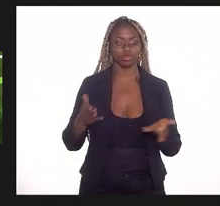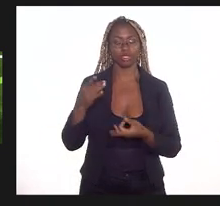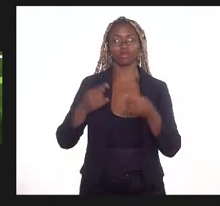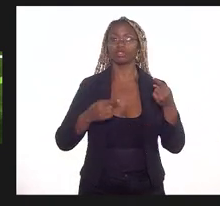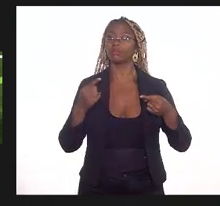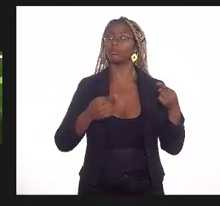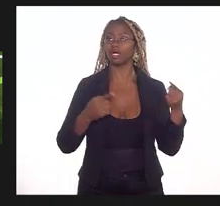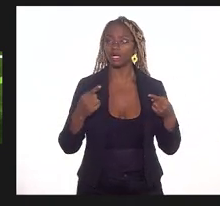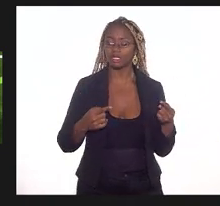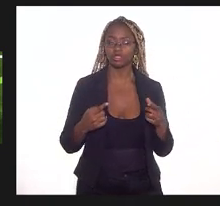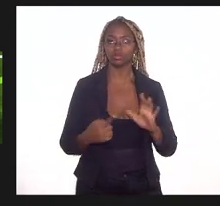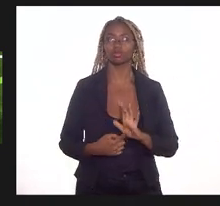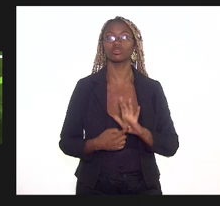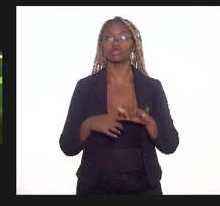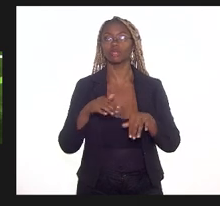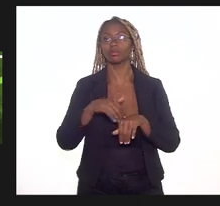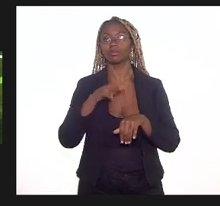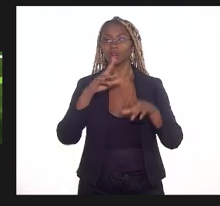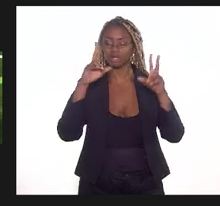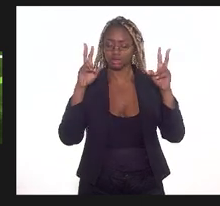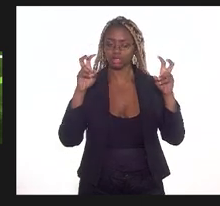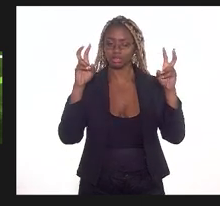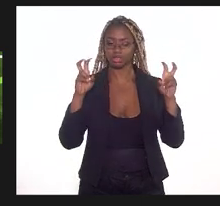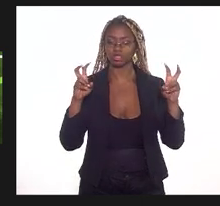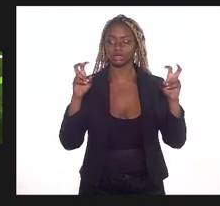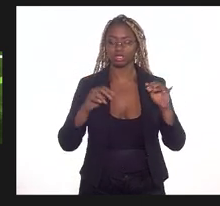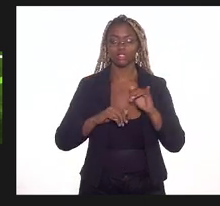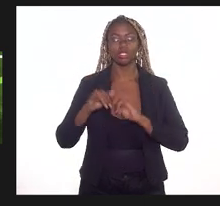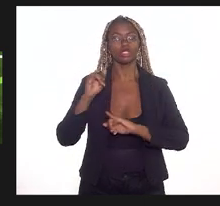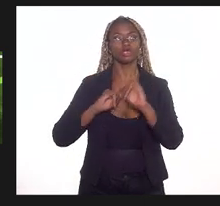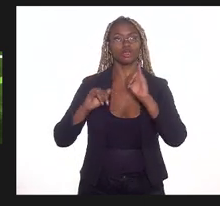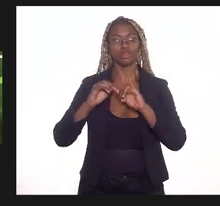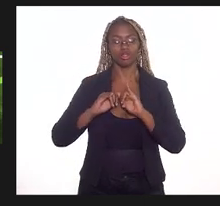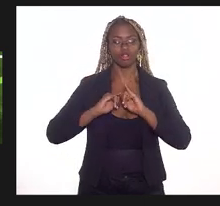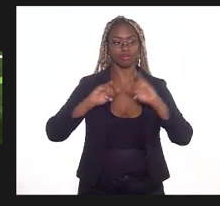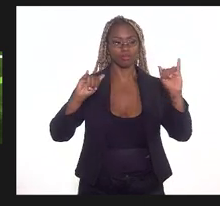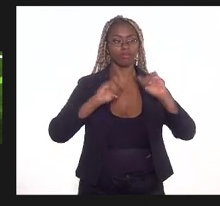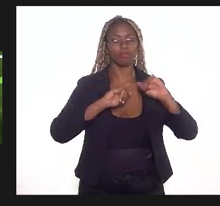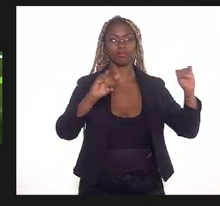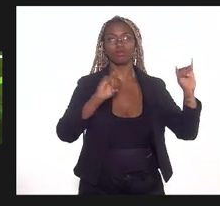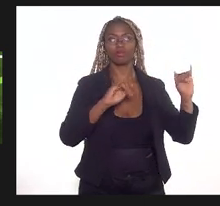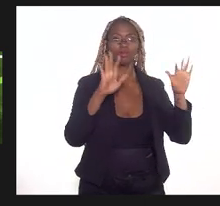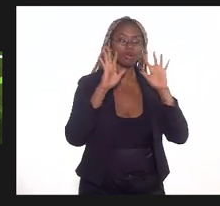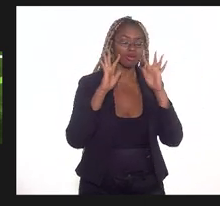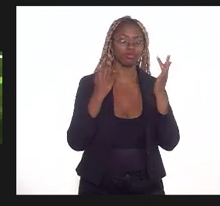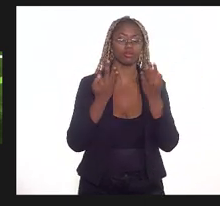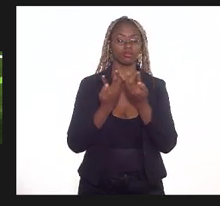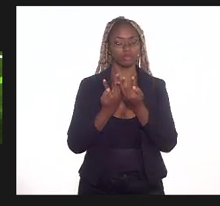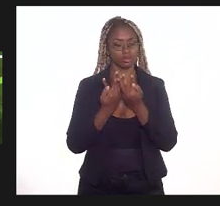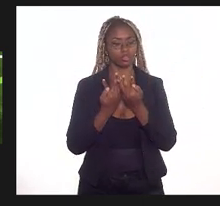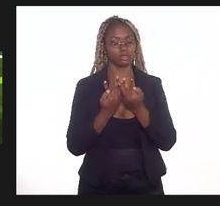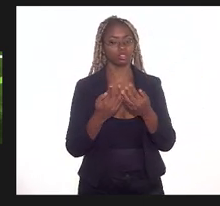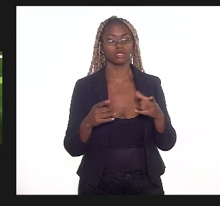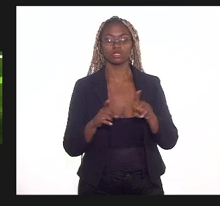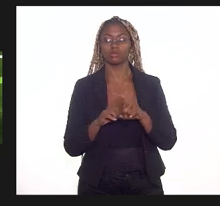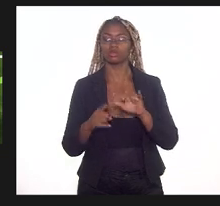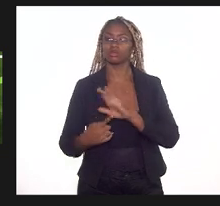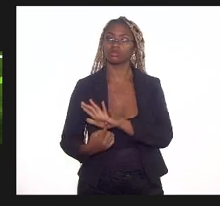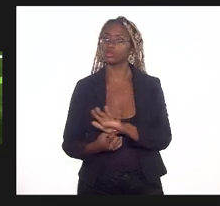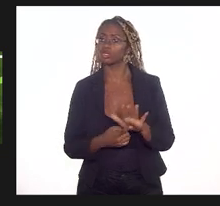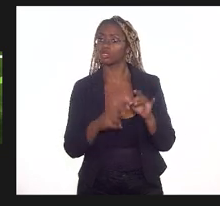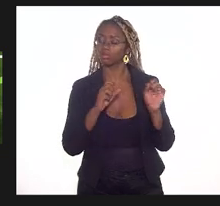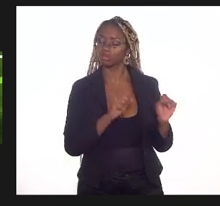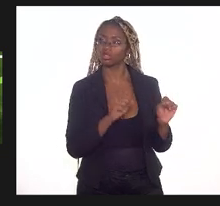cada vez mais público, informar essas famílias, né, e informar dizendo que hoje o